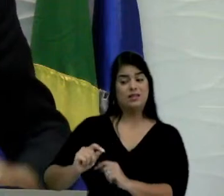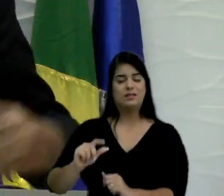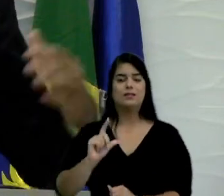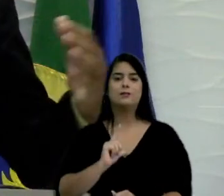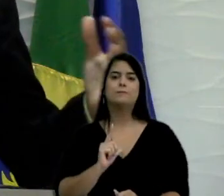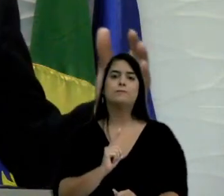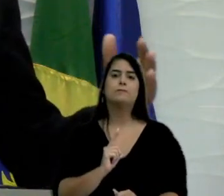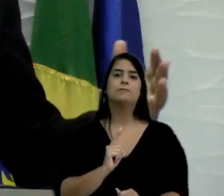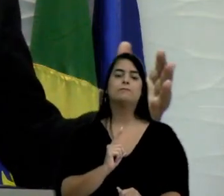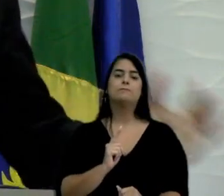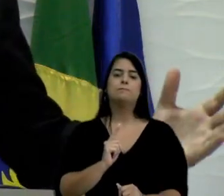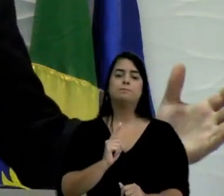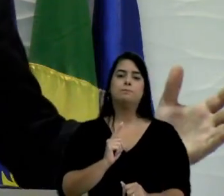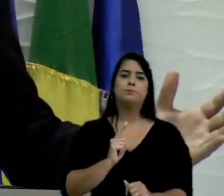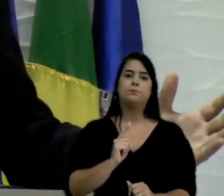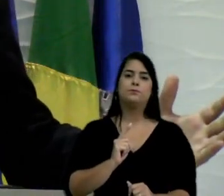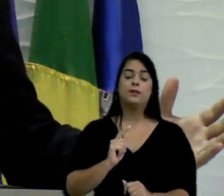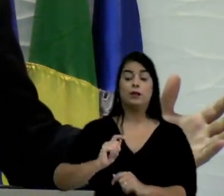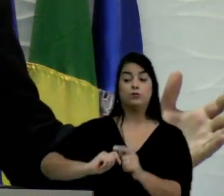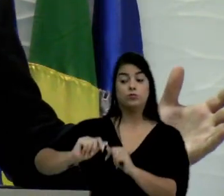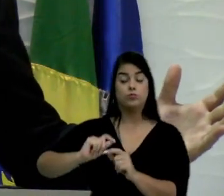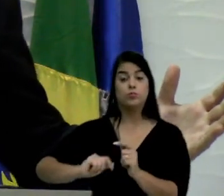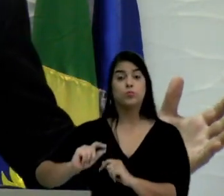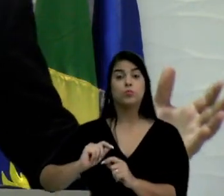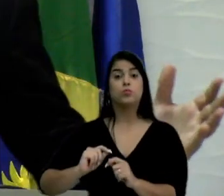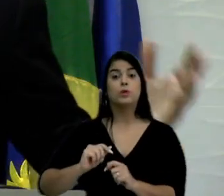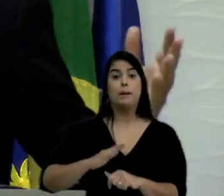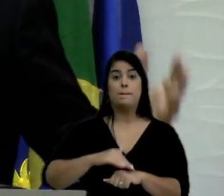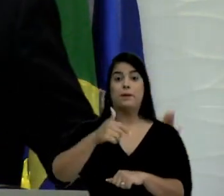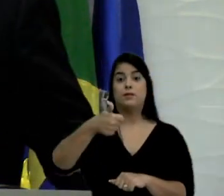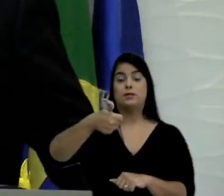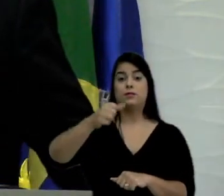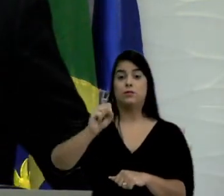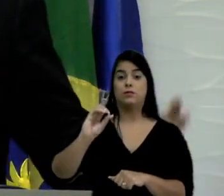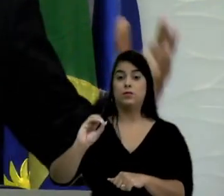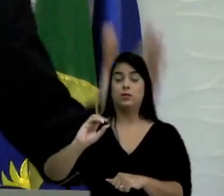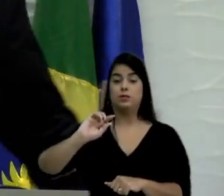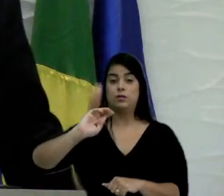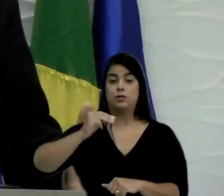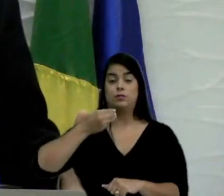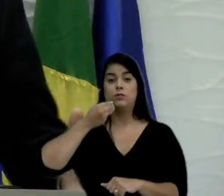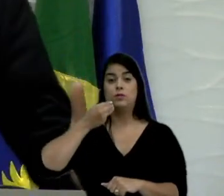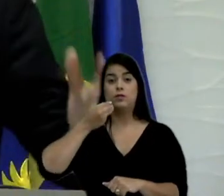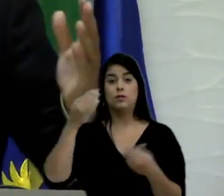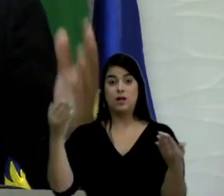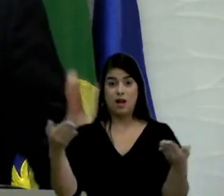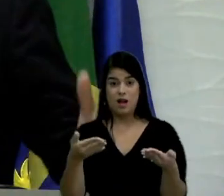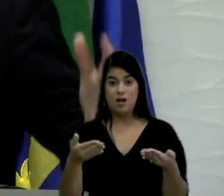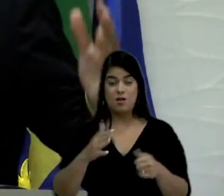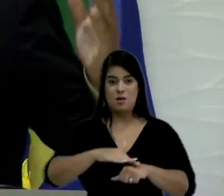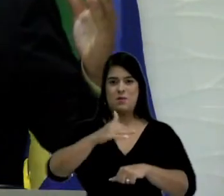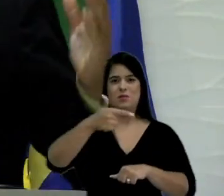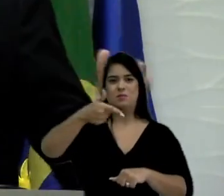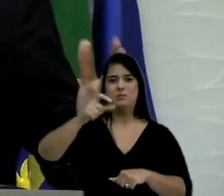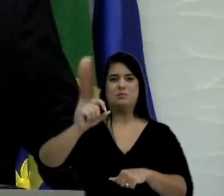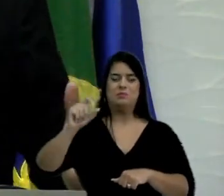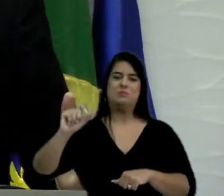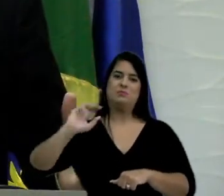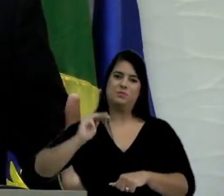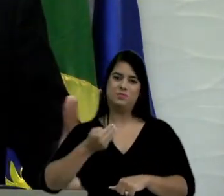tem um orçamento que era de mais de 180 milhões esse ano tem mais de 200